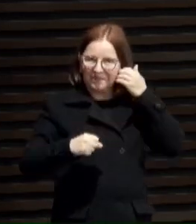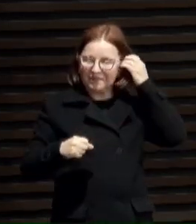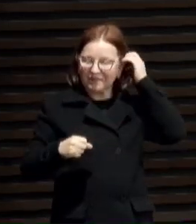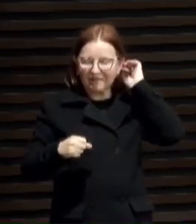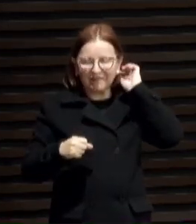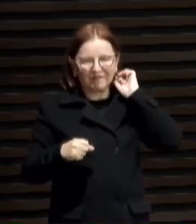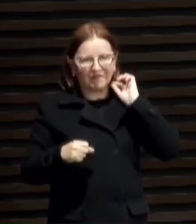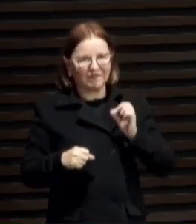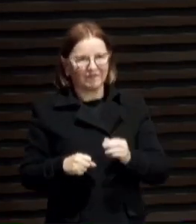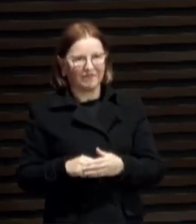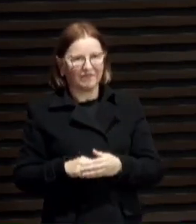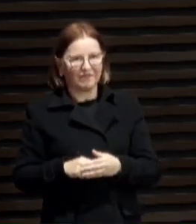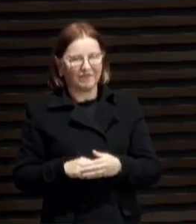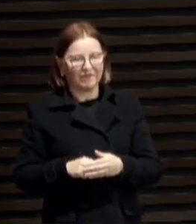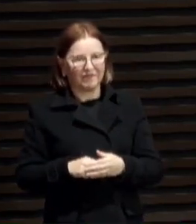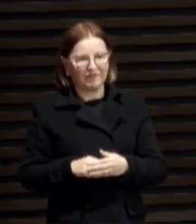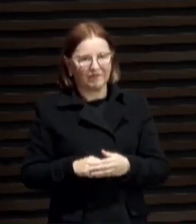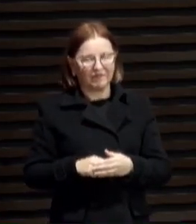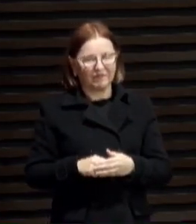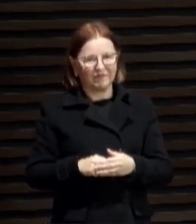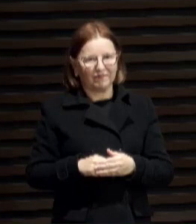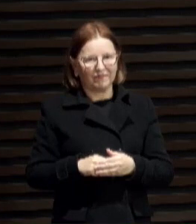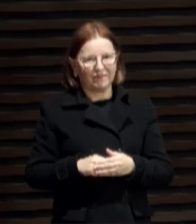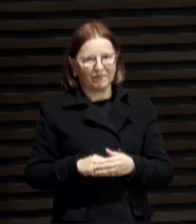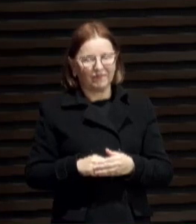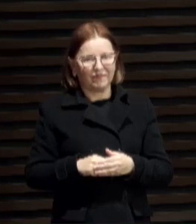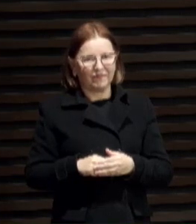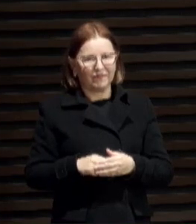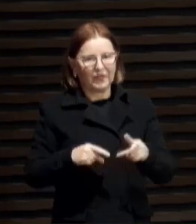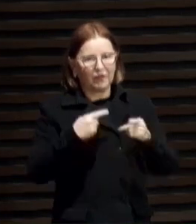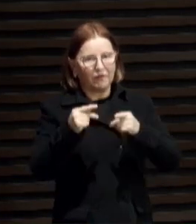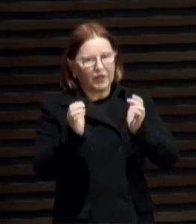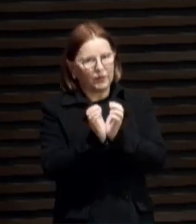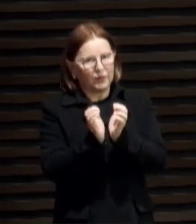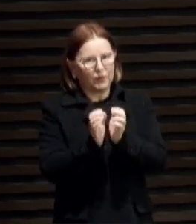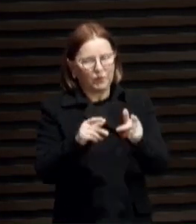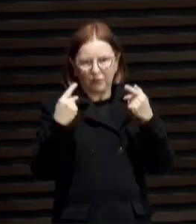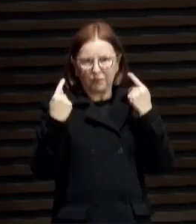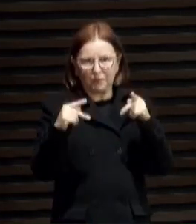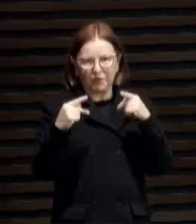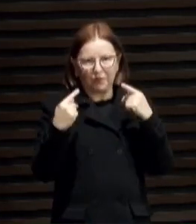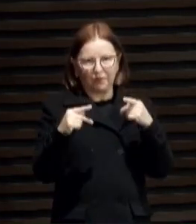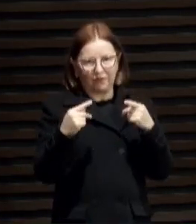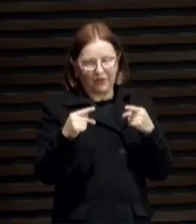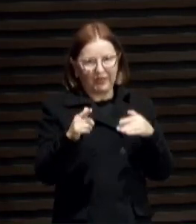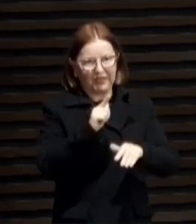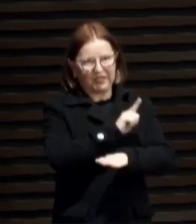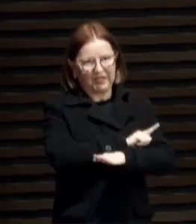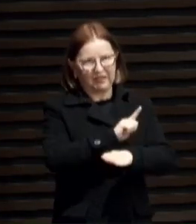Ainda na parte histórica, dentro da galeria dos profetas menores, considerado o